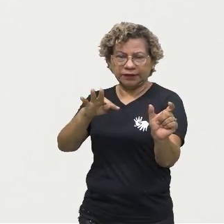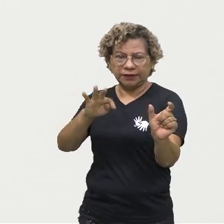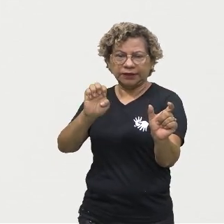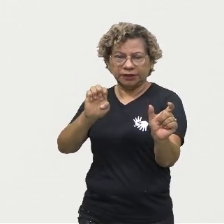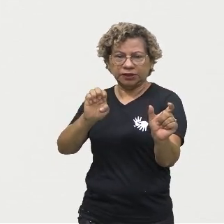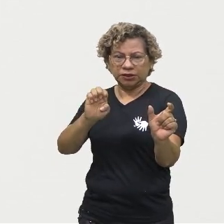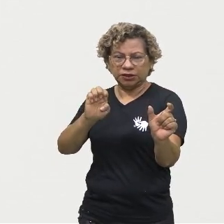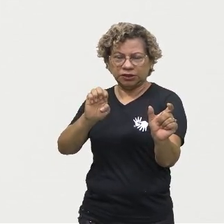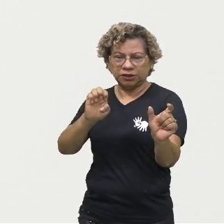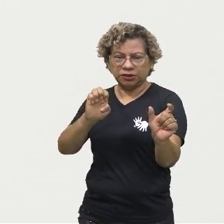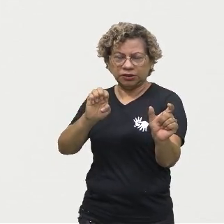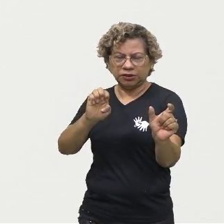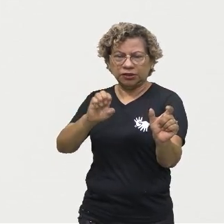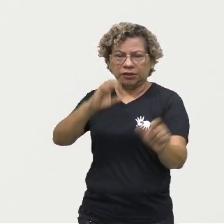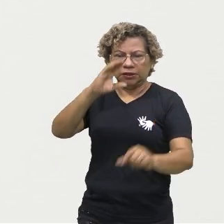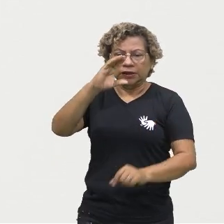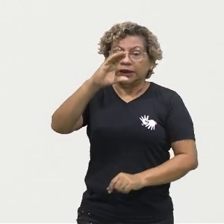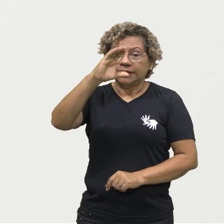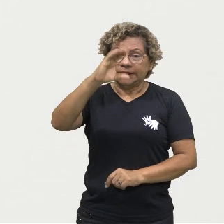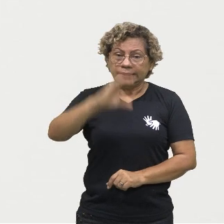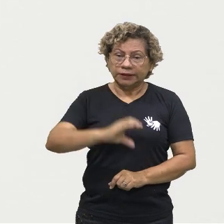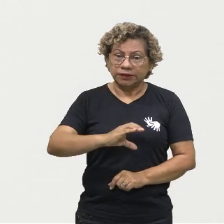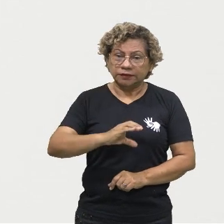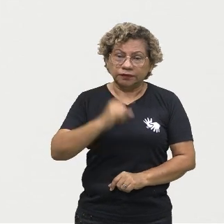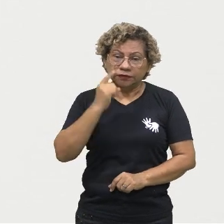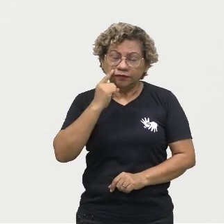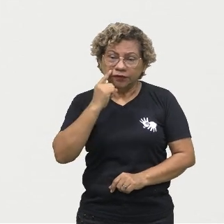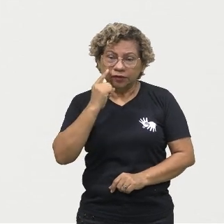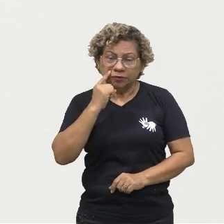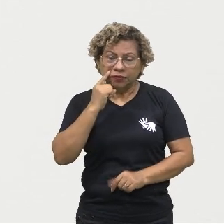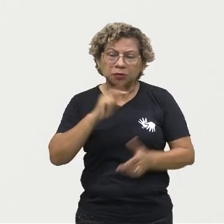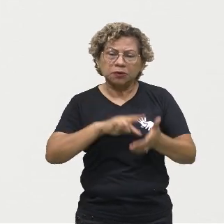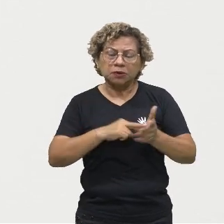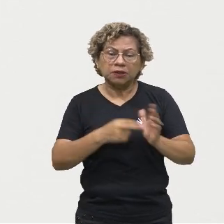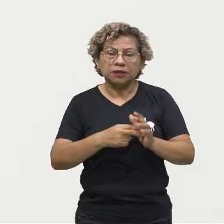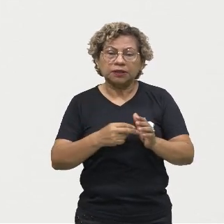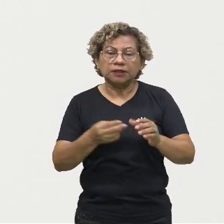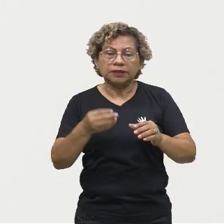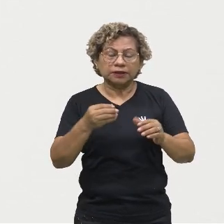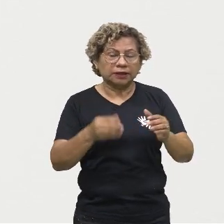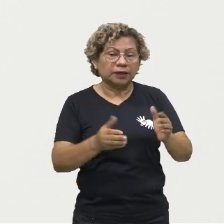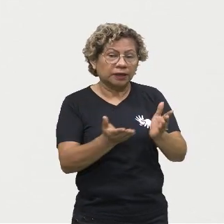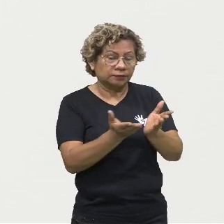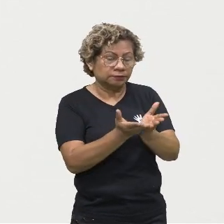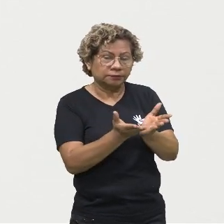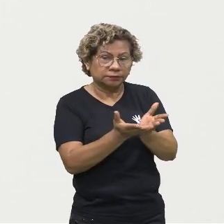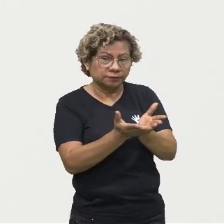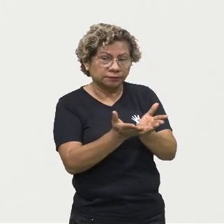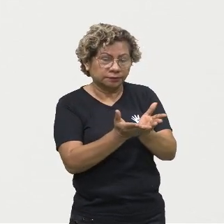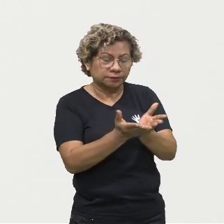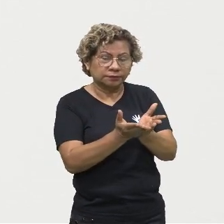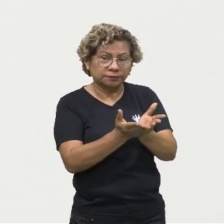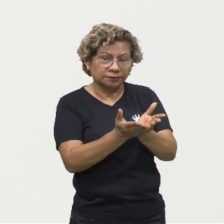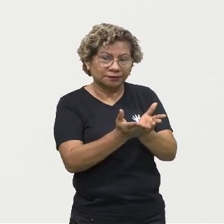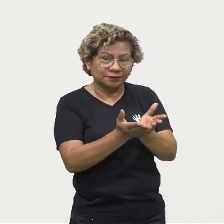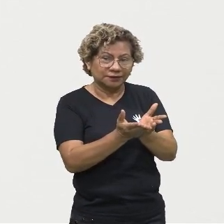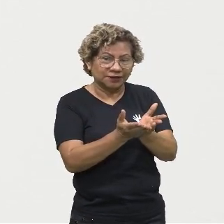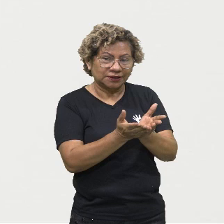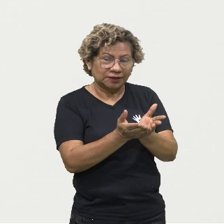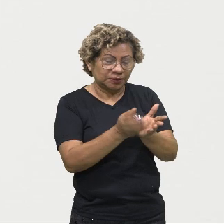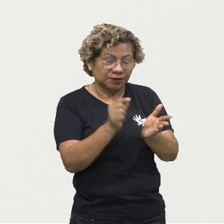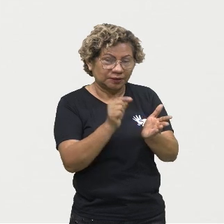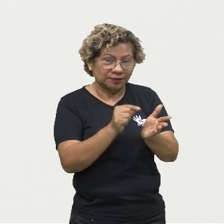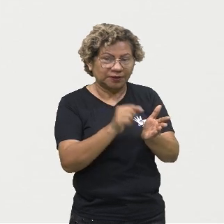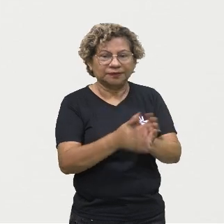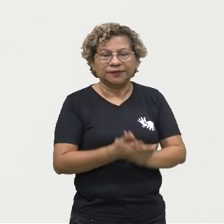texto sagrado está na Bíblia. E no Espiritismo nós temos o Evangelho segundo o